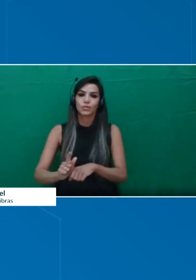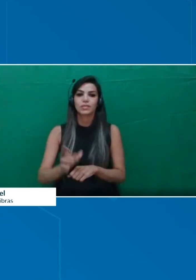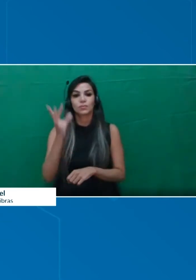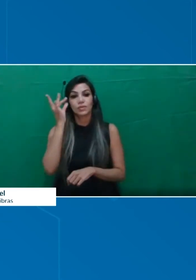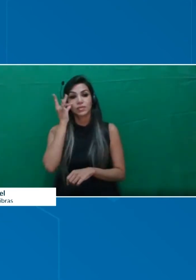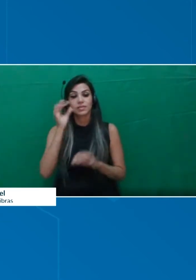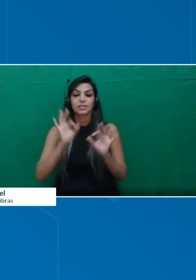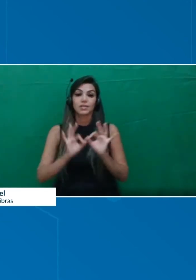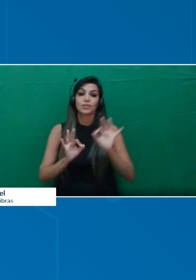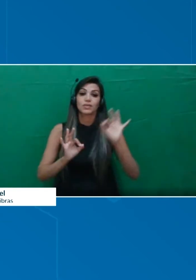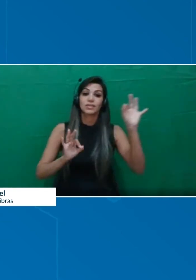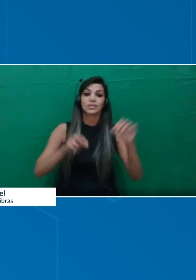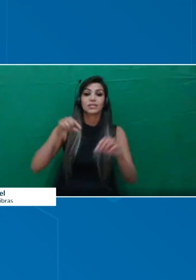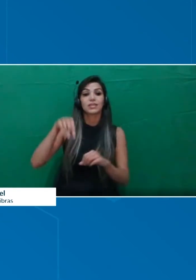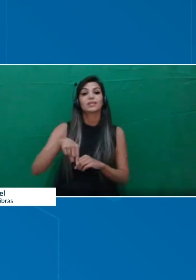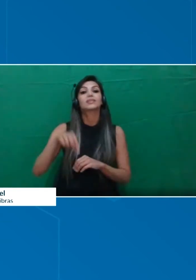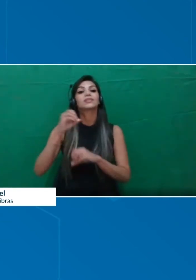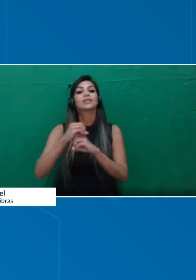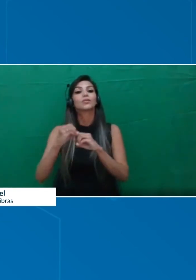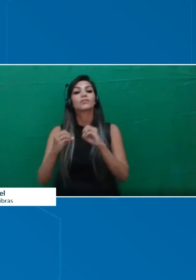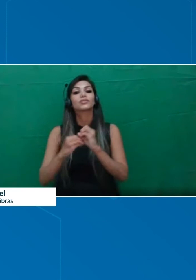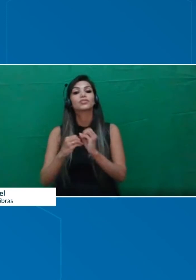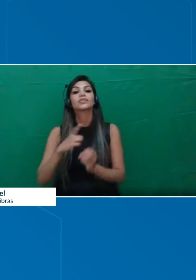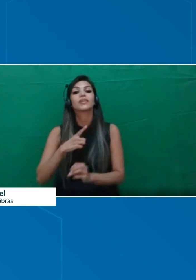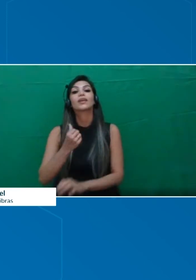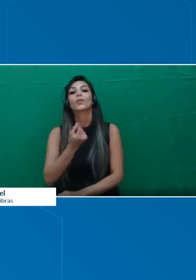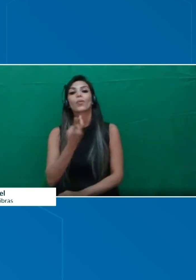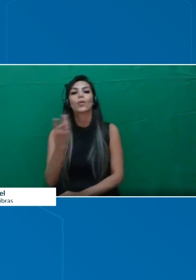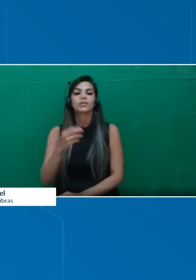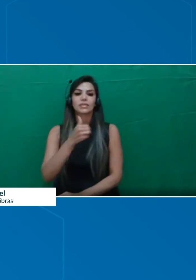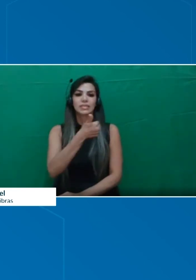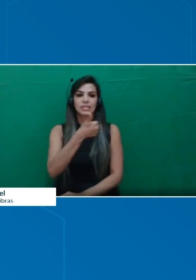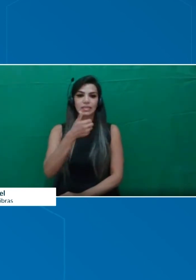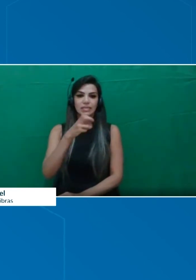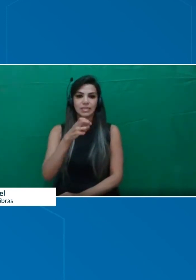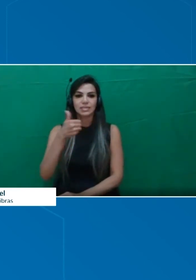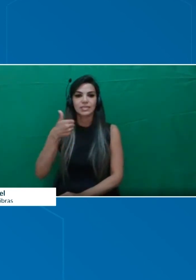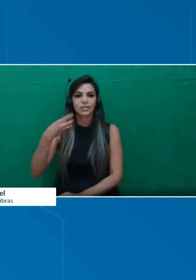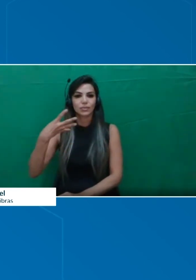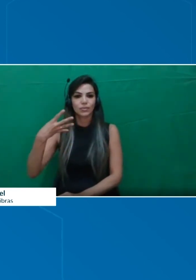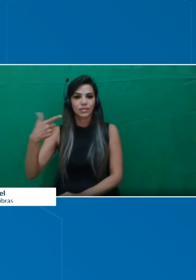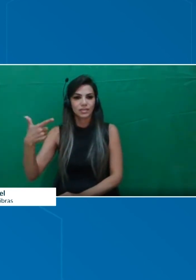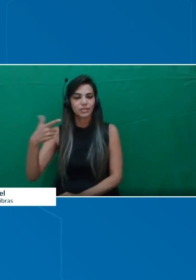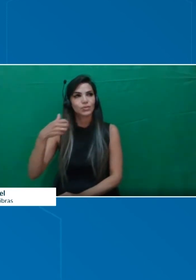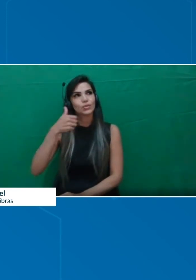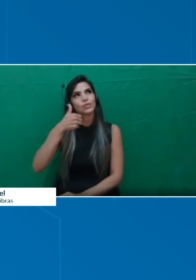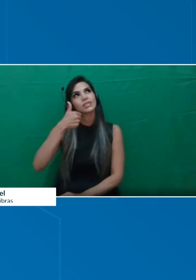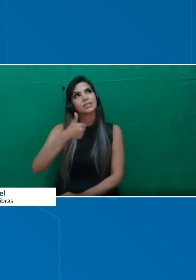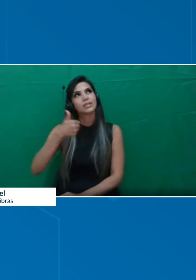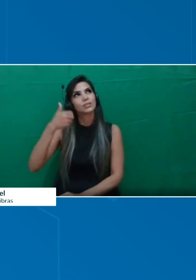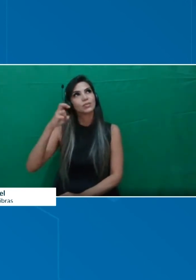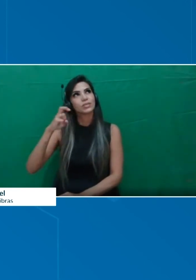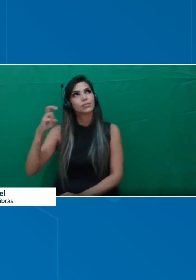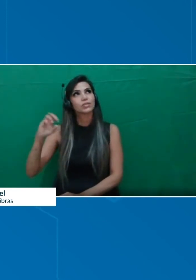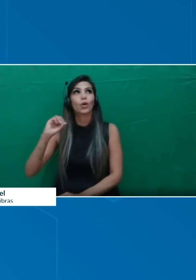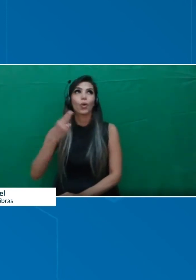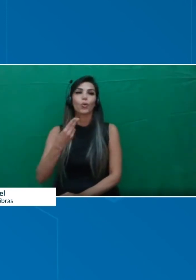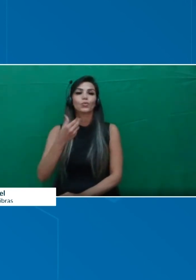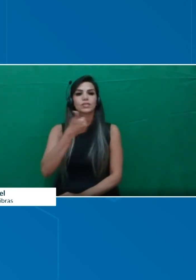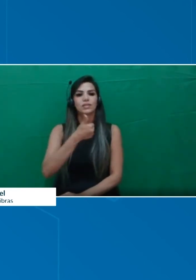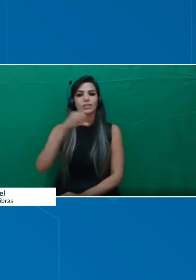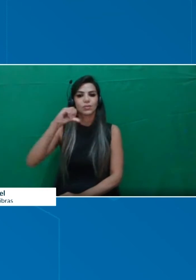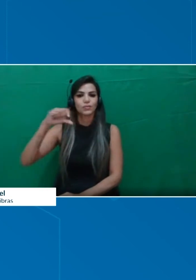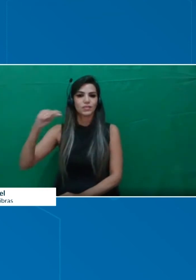a UFG oferece? 115, 142, 155 ou